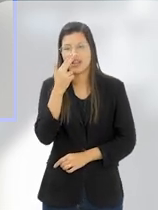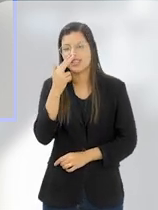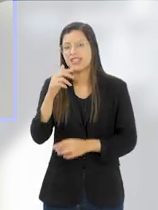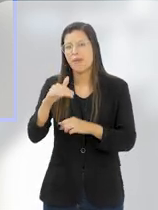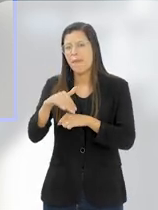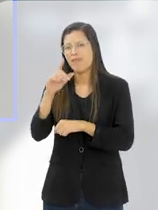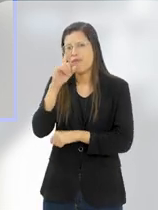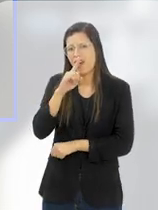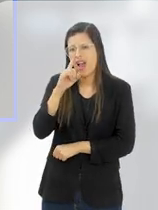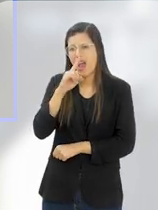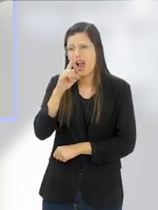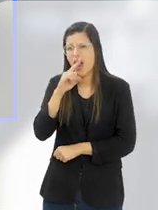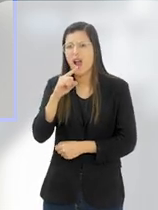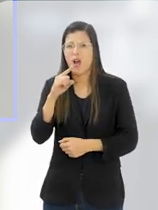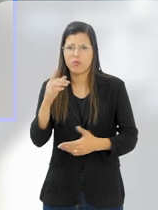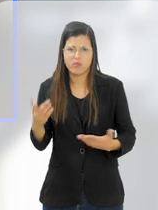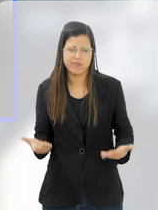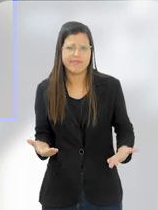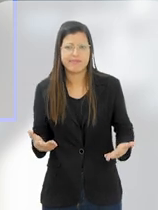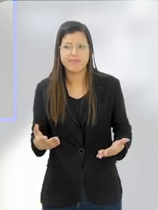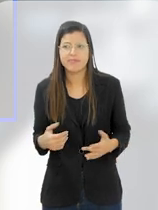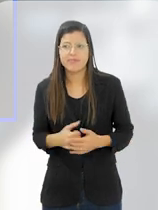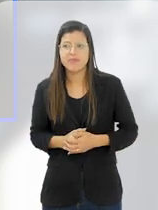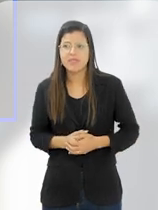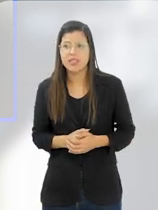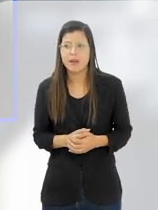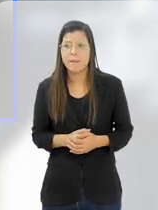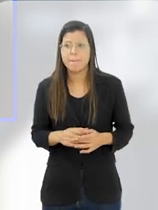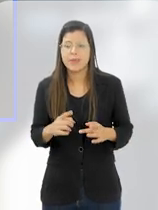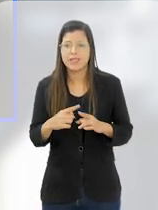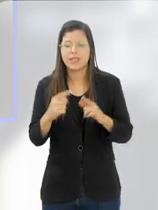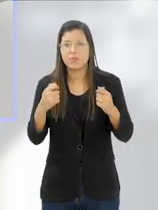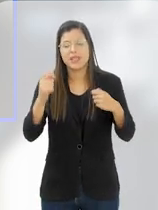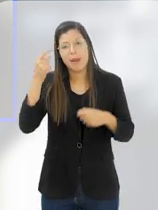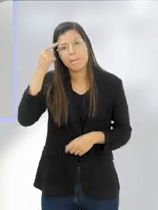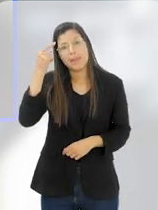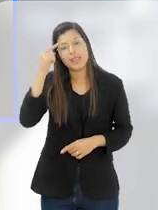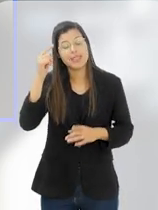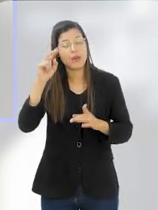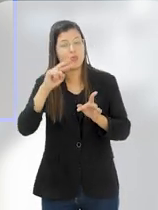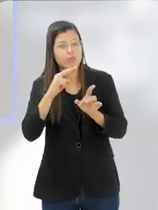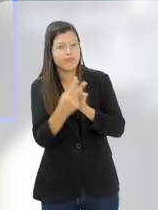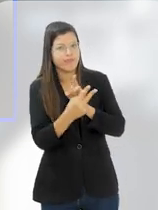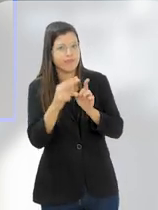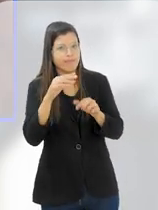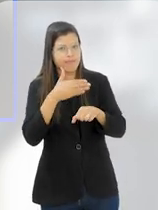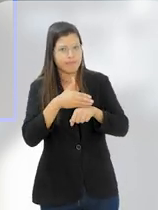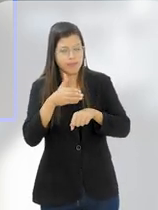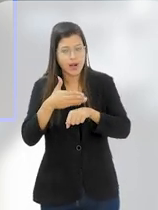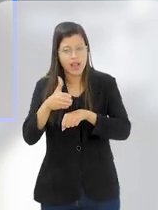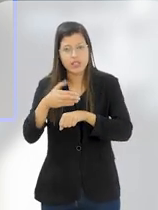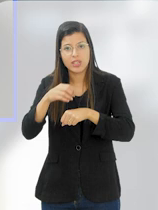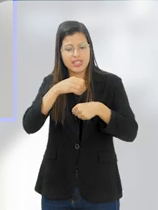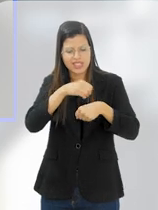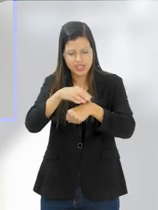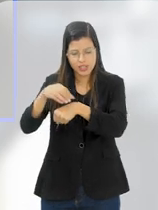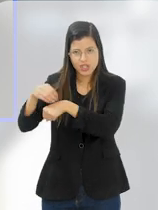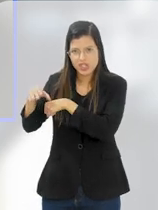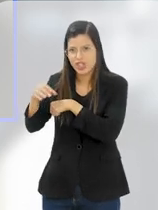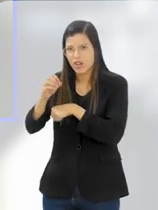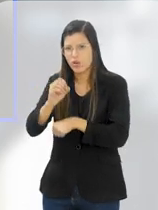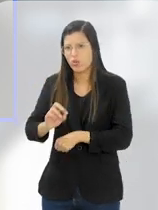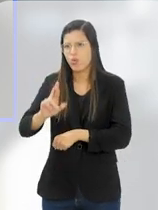desse ecossistema, sem a menor sombra de dúvida. Agora, é isso, a gente pode pensar do ponto de vista prático, acho que todas essas dicas, Daniel